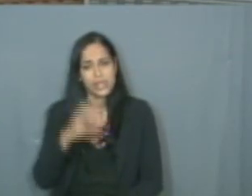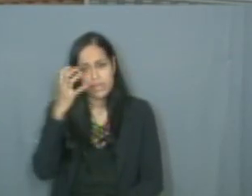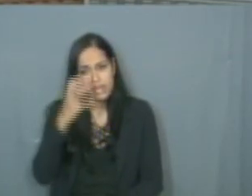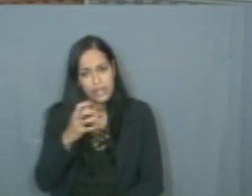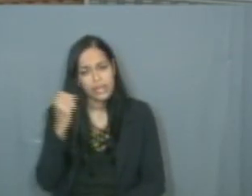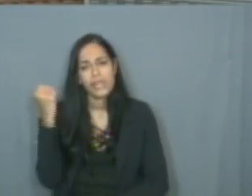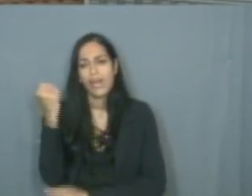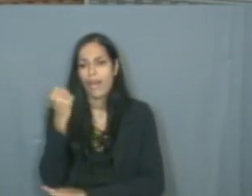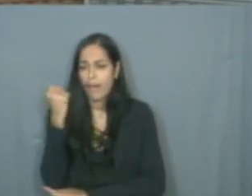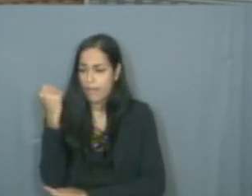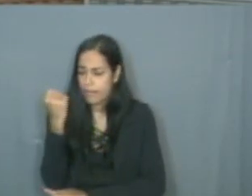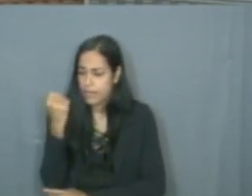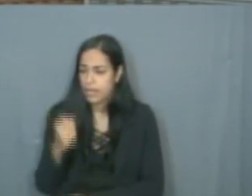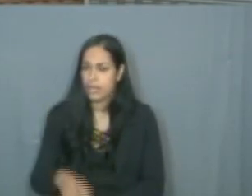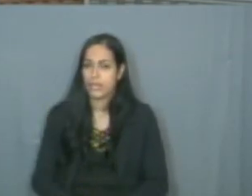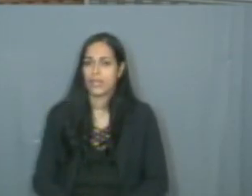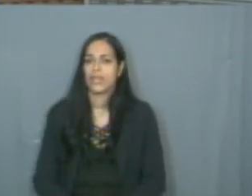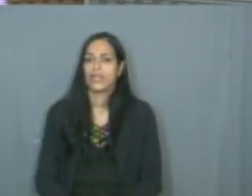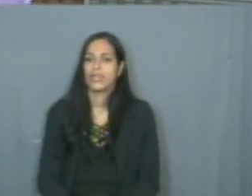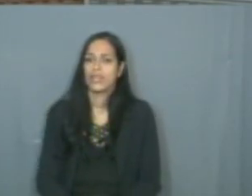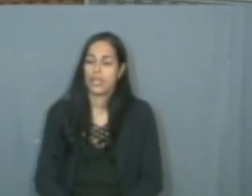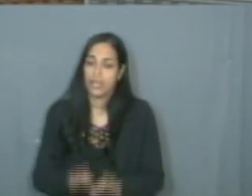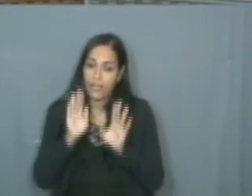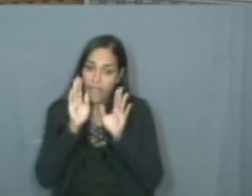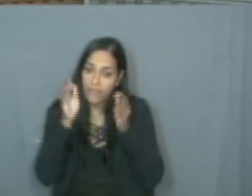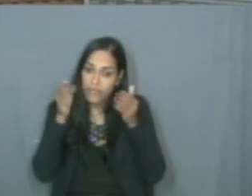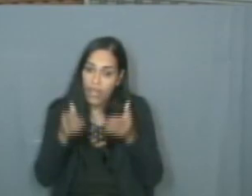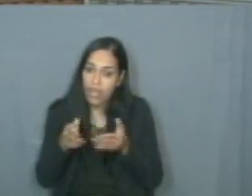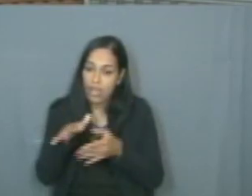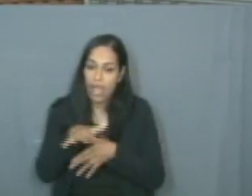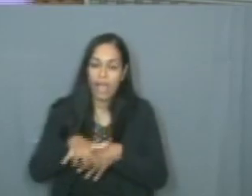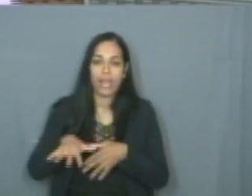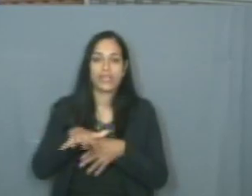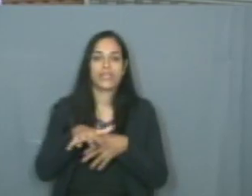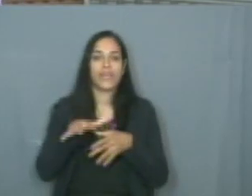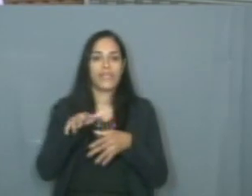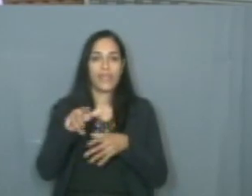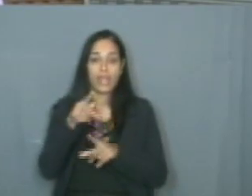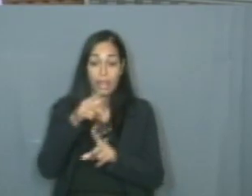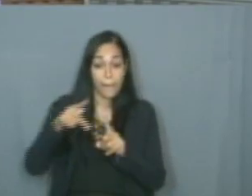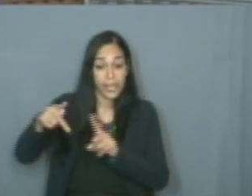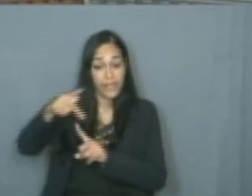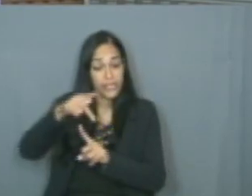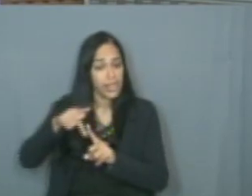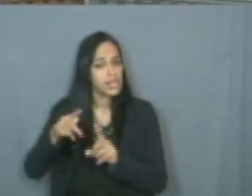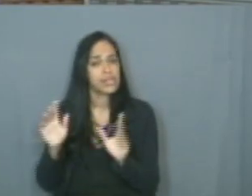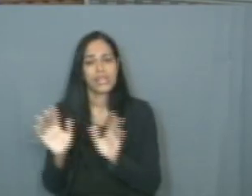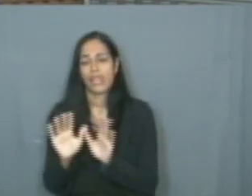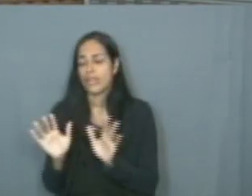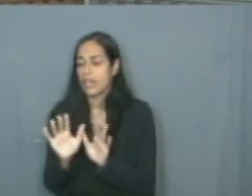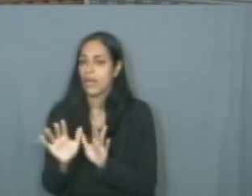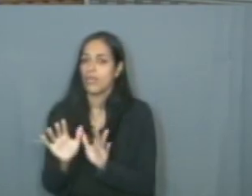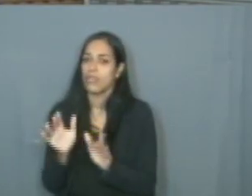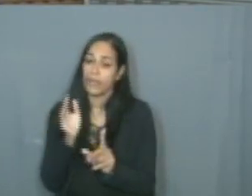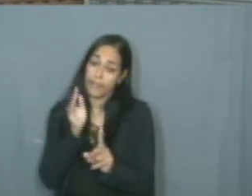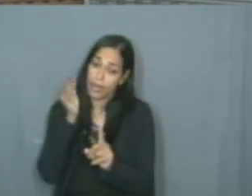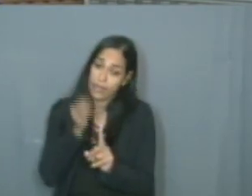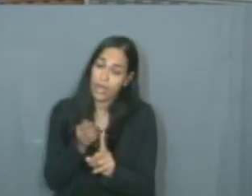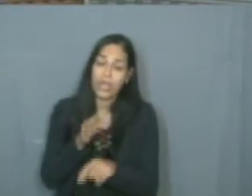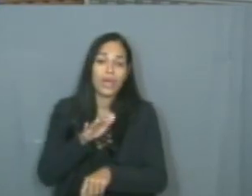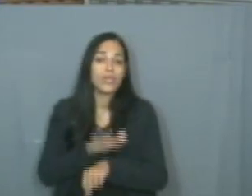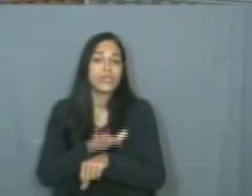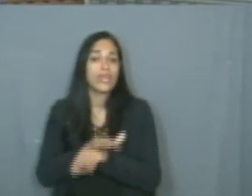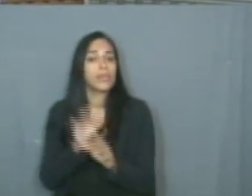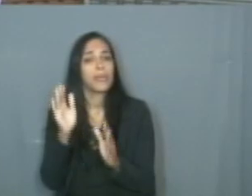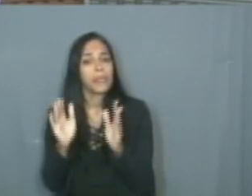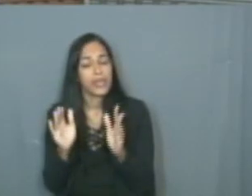aqui eu repito, a gente não vai focar em quem estava na pasta da Previdência, a gente vai focar que seja qual foi o tempo em que